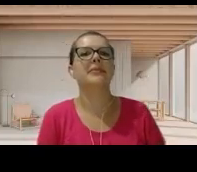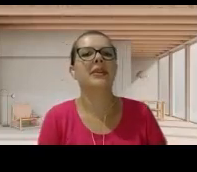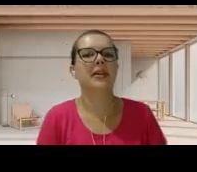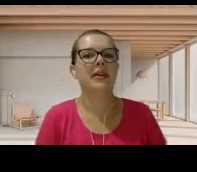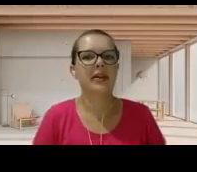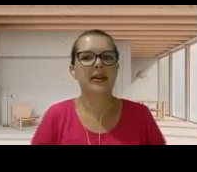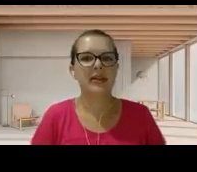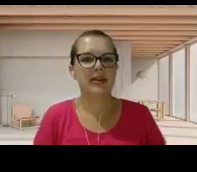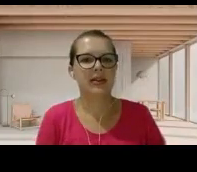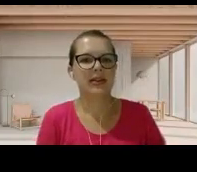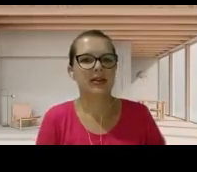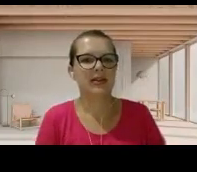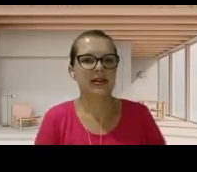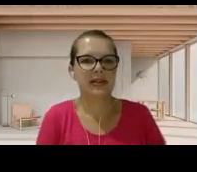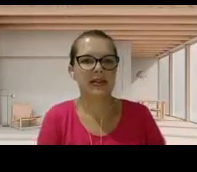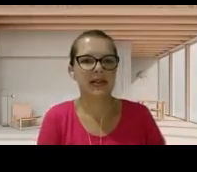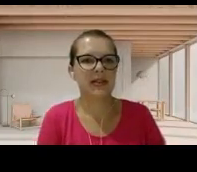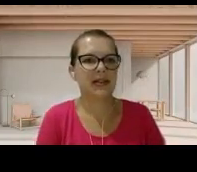Rafael.